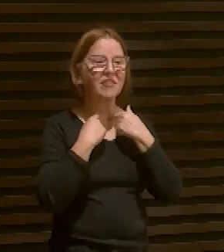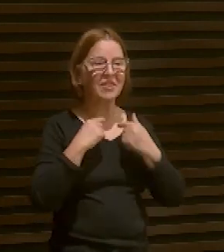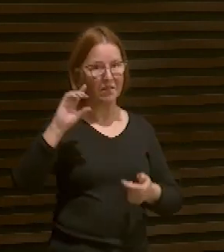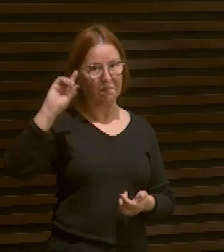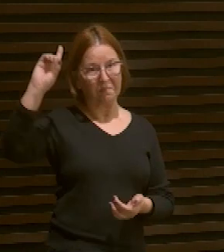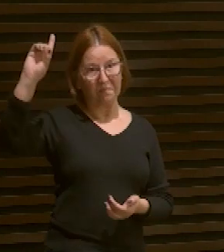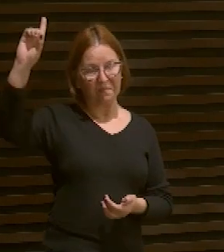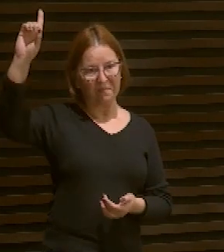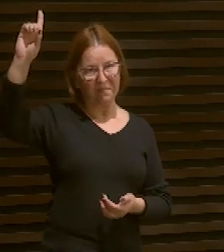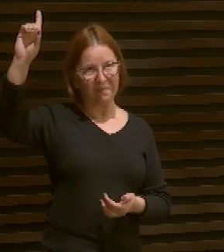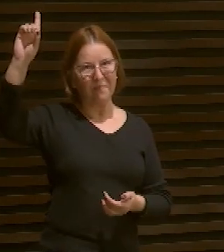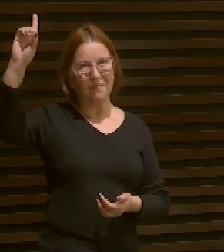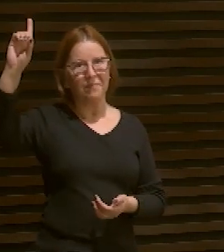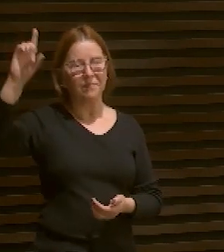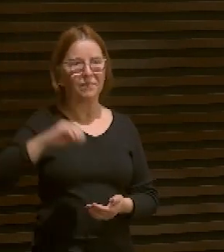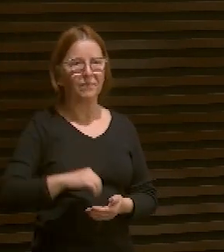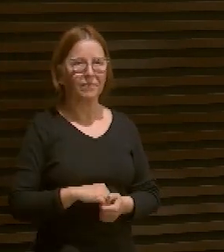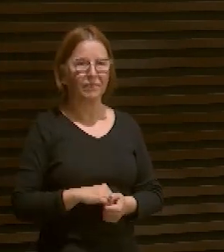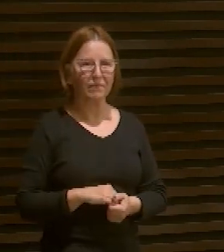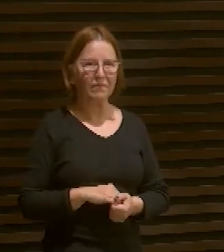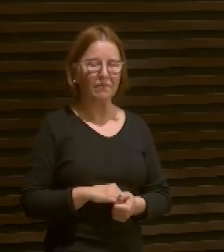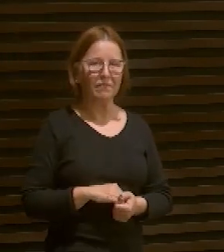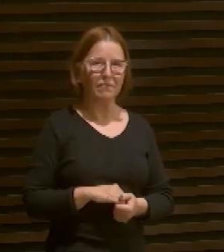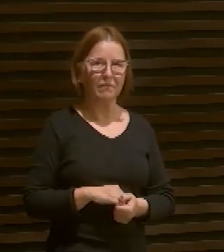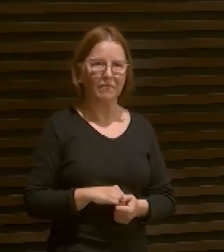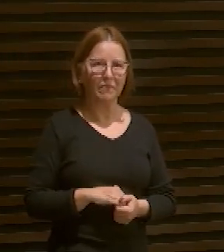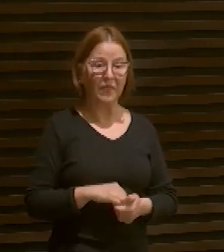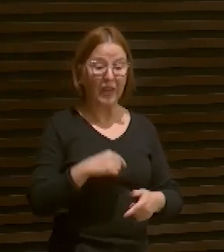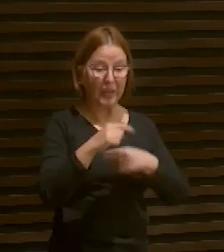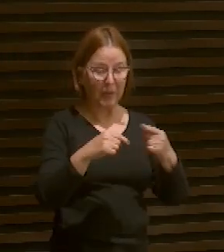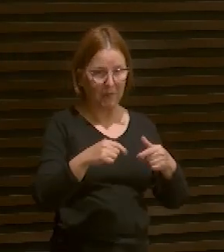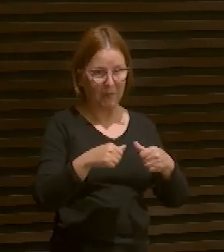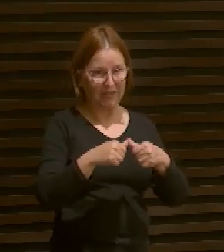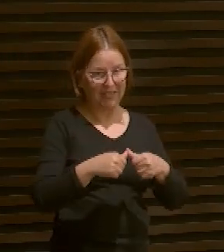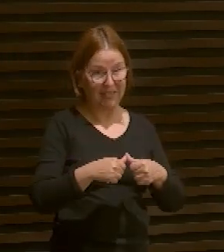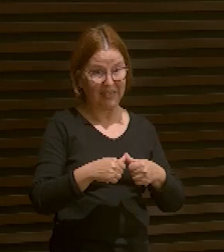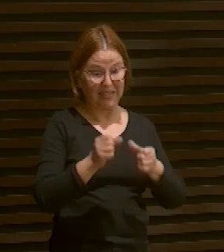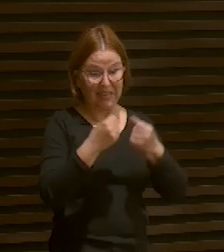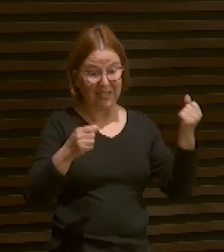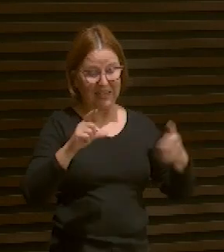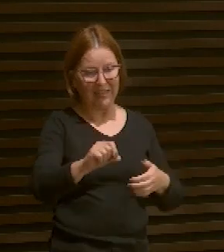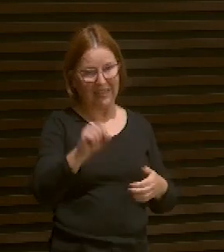E após esta grande e mais importante decisão das nossas vidas,